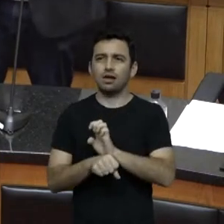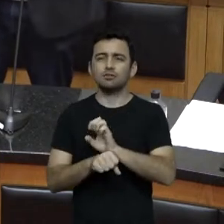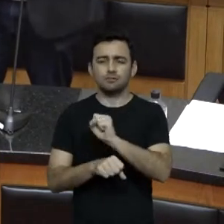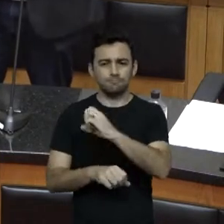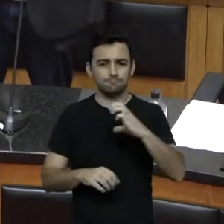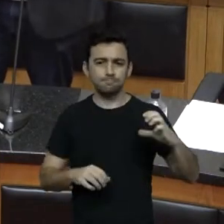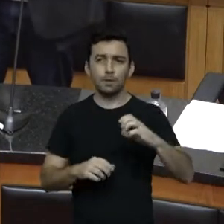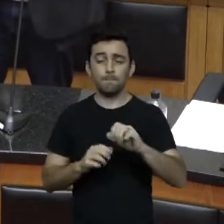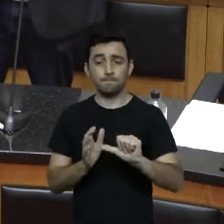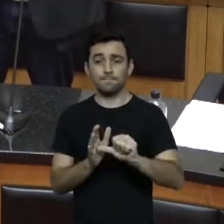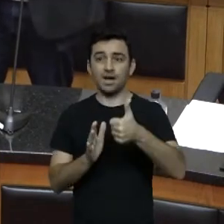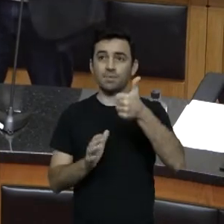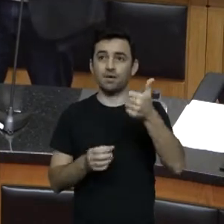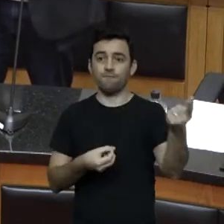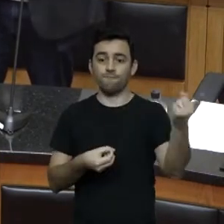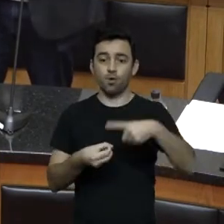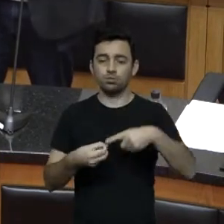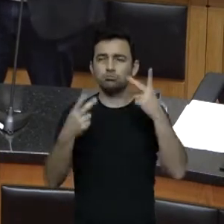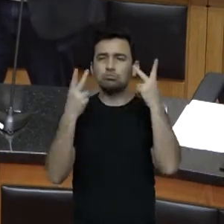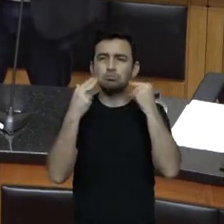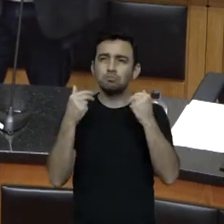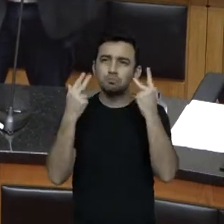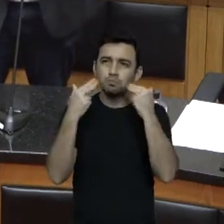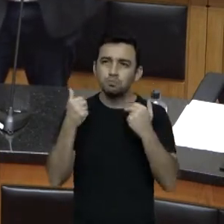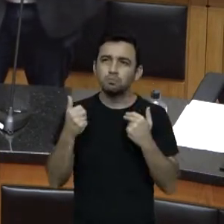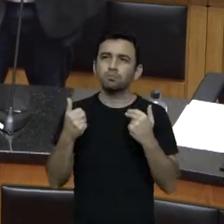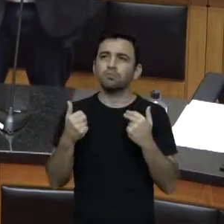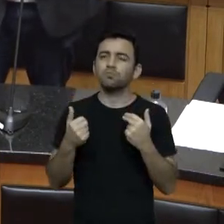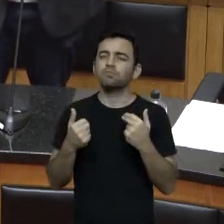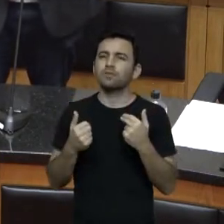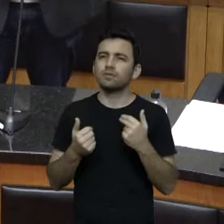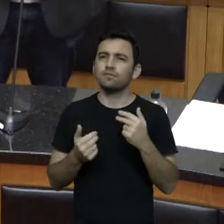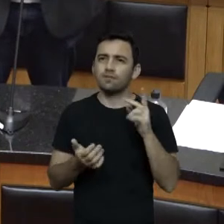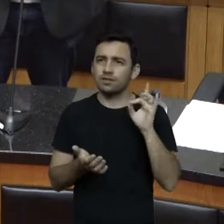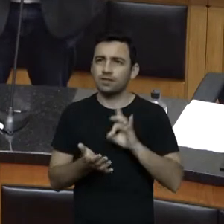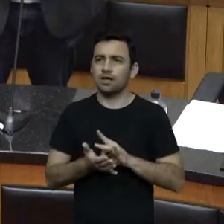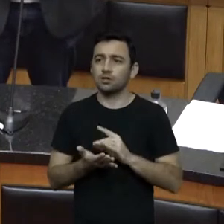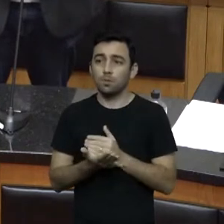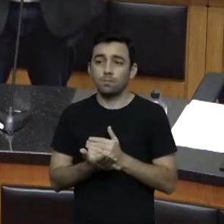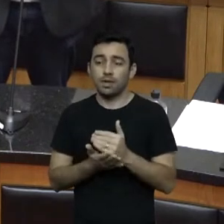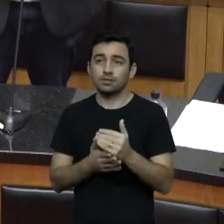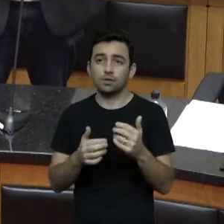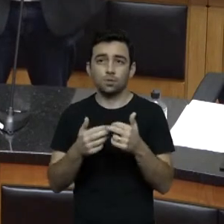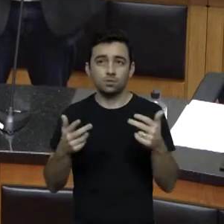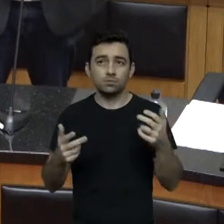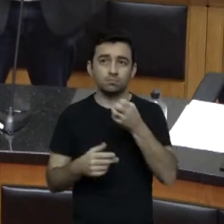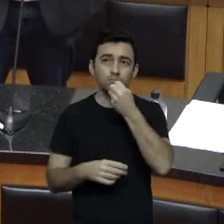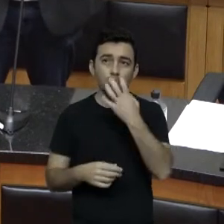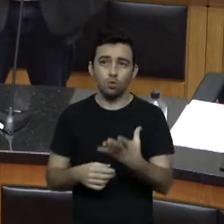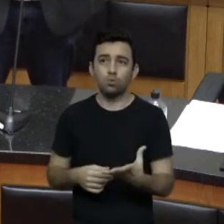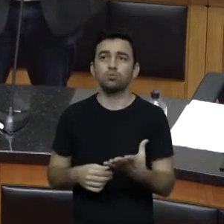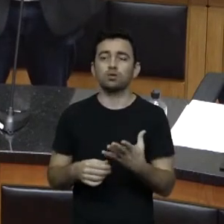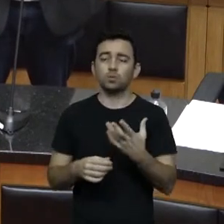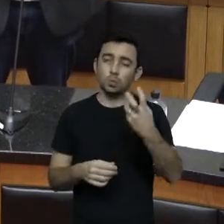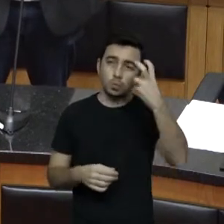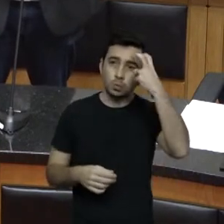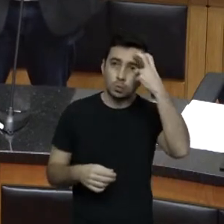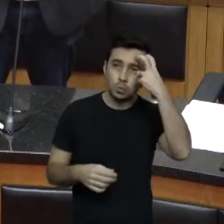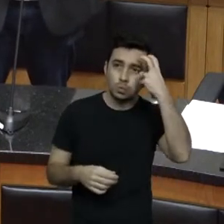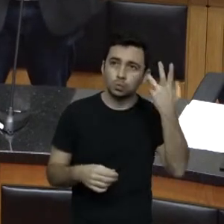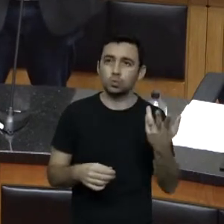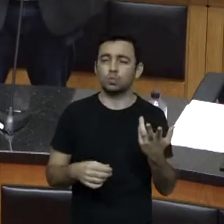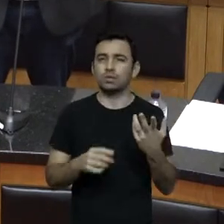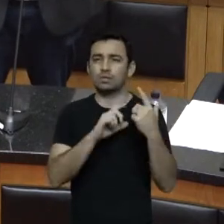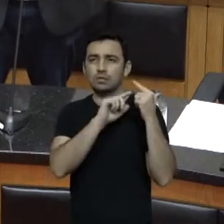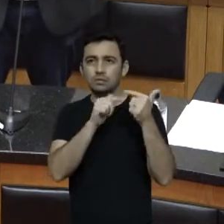percursor na retomada a normalidade e trazendo efetivamente muita coisa boa desse e dessa cultura nessa tradição